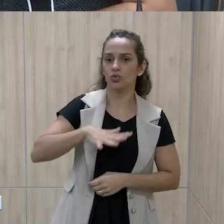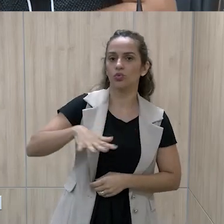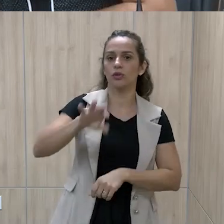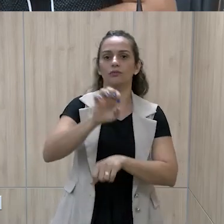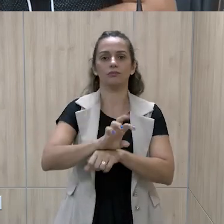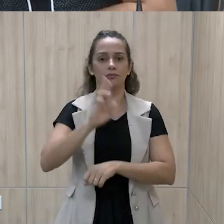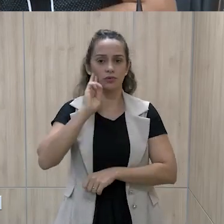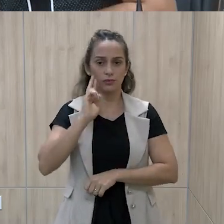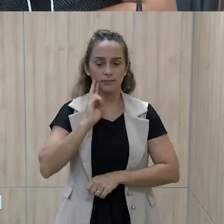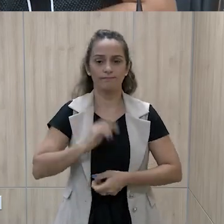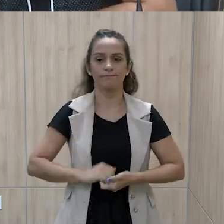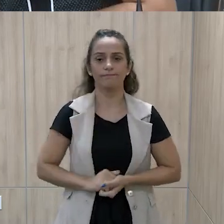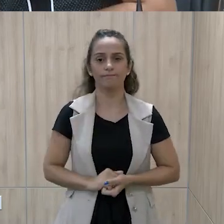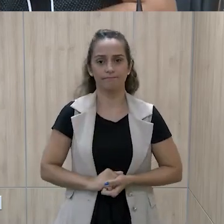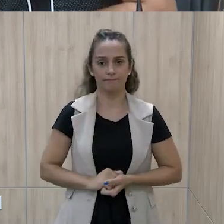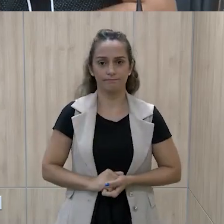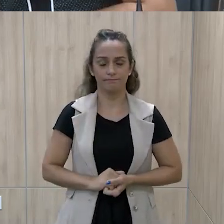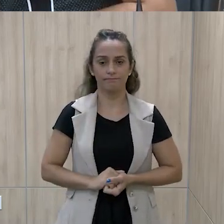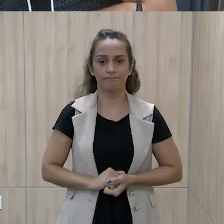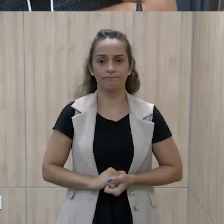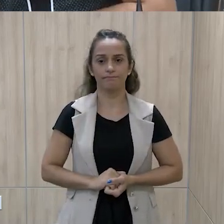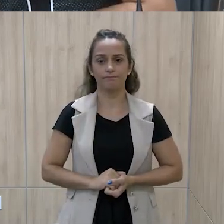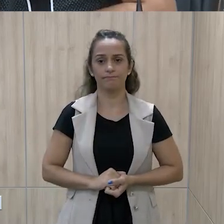relatoria Deputado Rodrigo Camargo